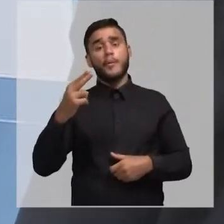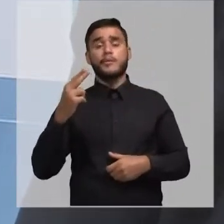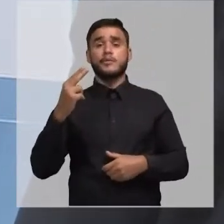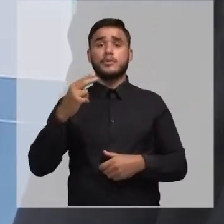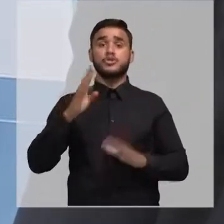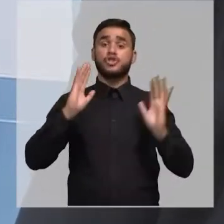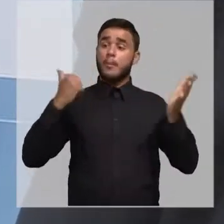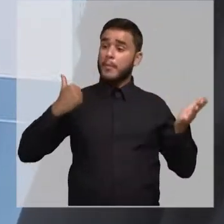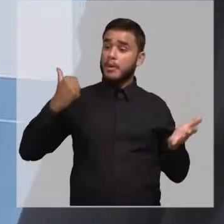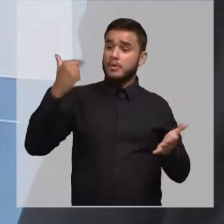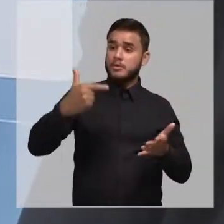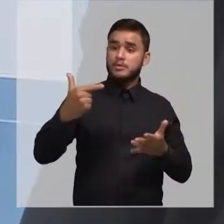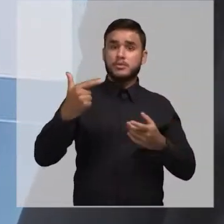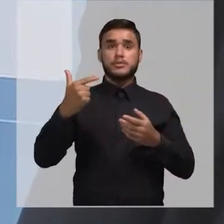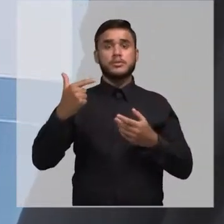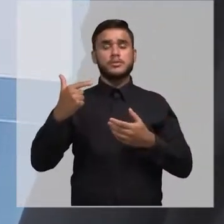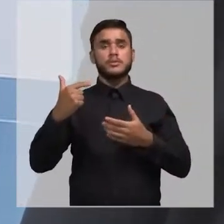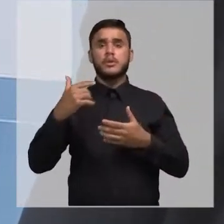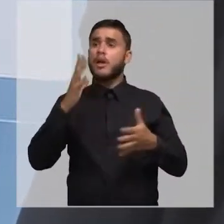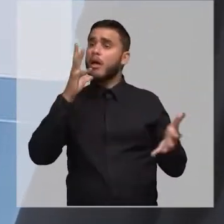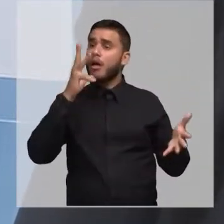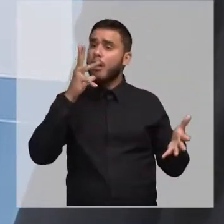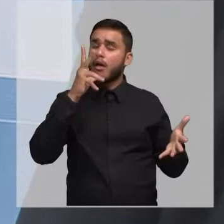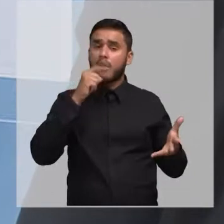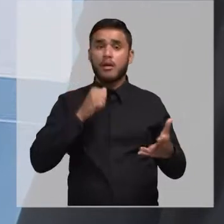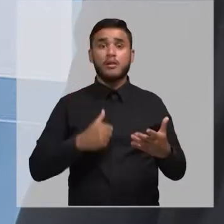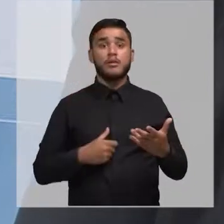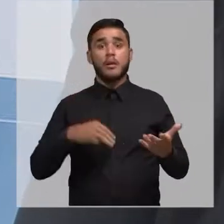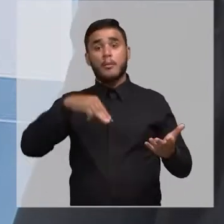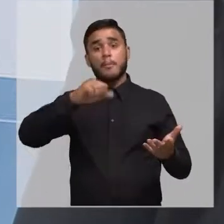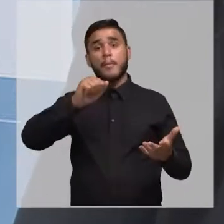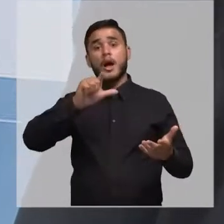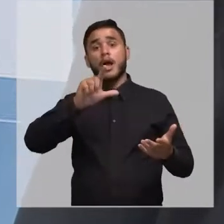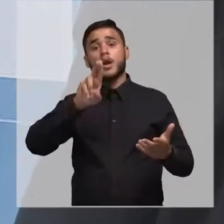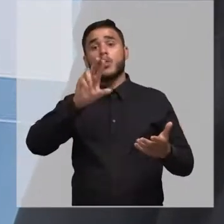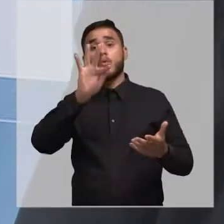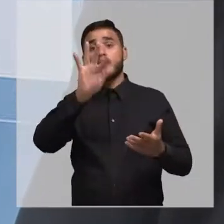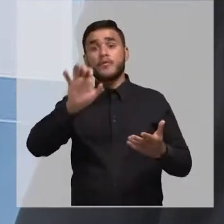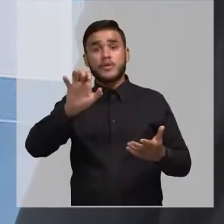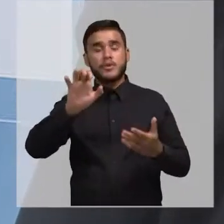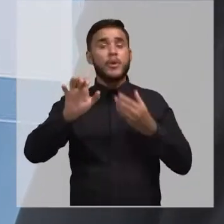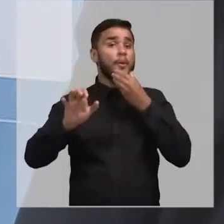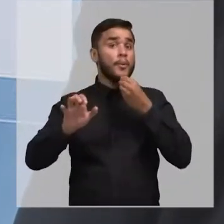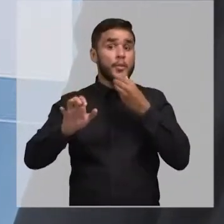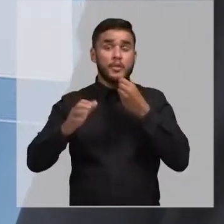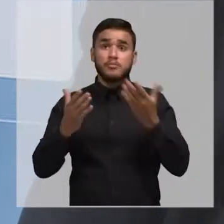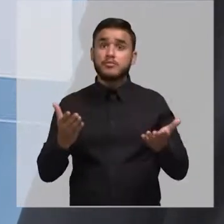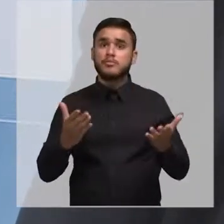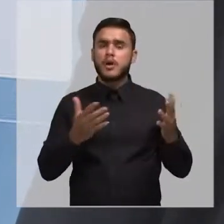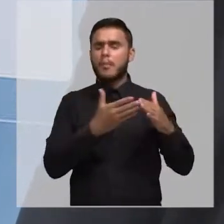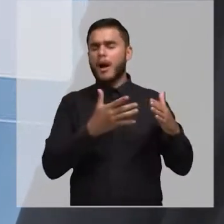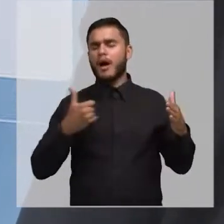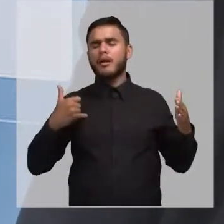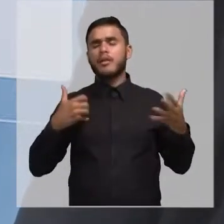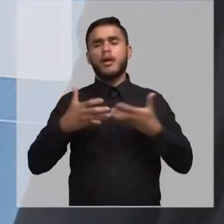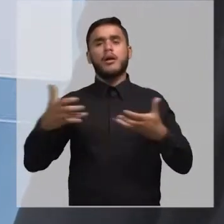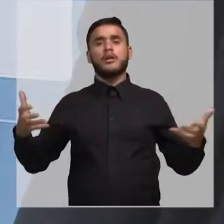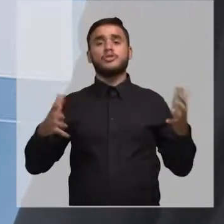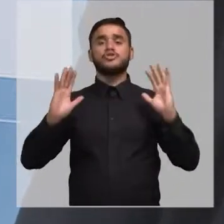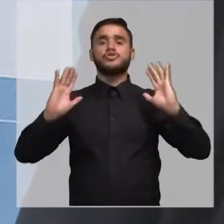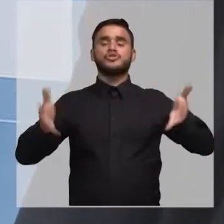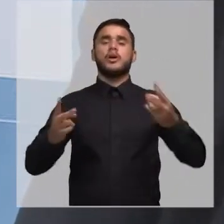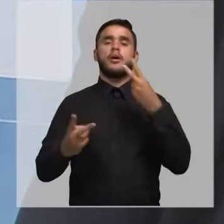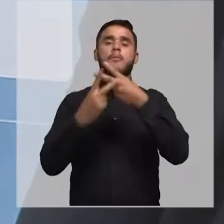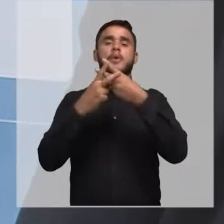em segunda instância. Quando disser nunca, eu estou brincando, não é nunca, é nunca. Paulo Maluf passou a vida toda, agora está no final da vida, numa